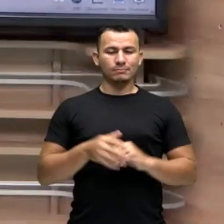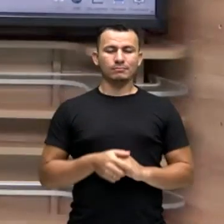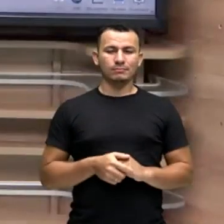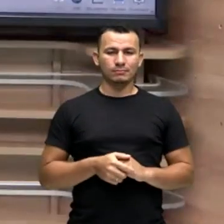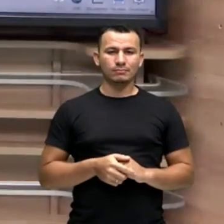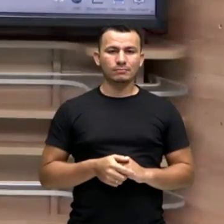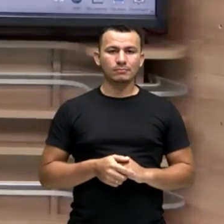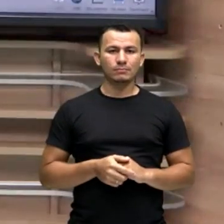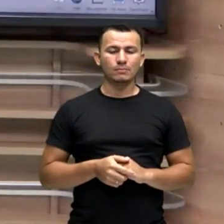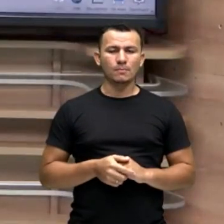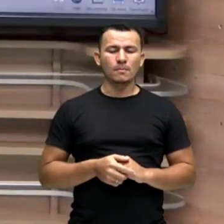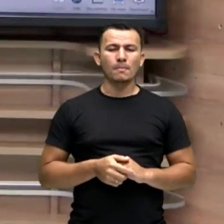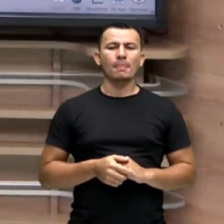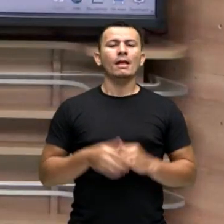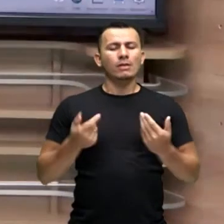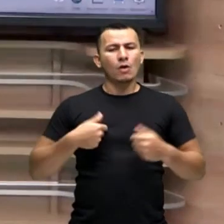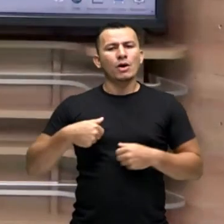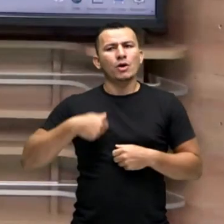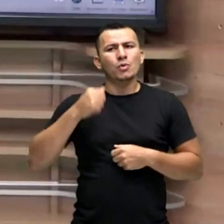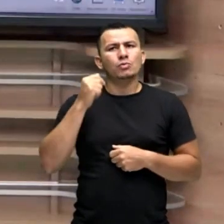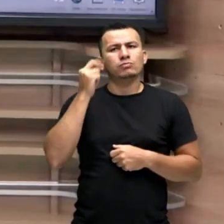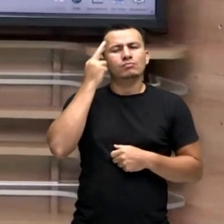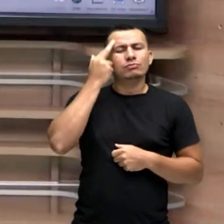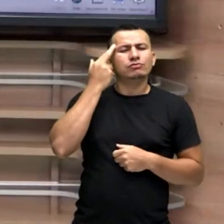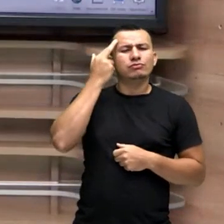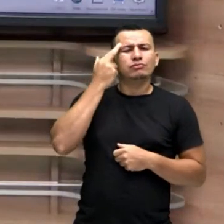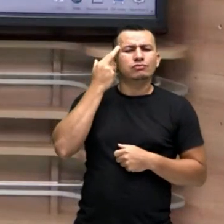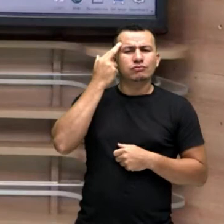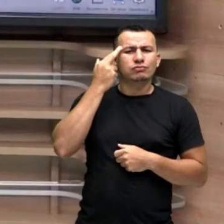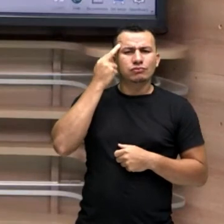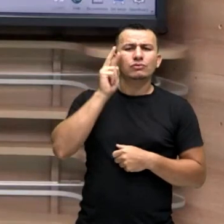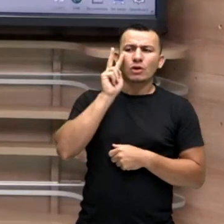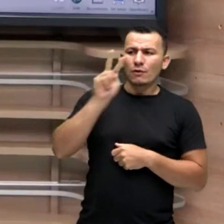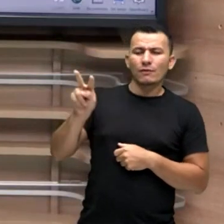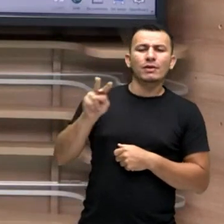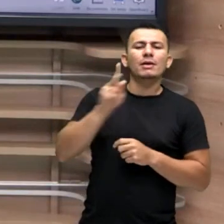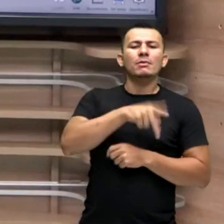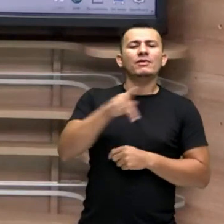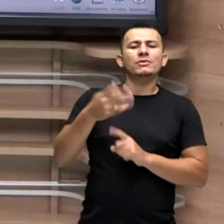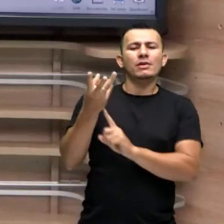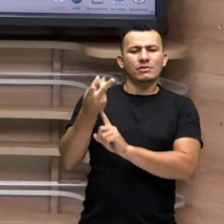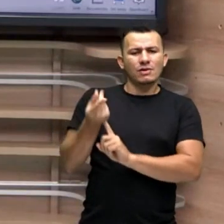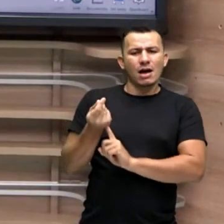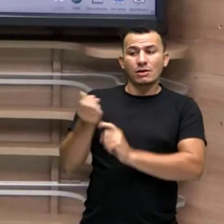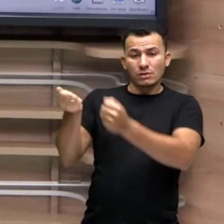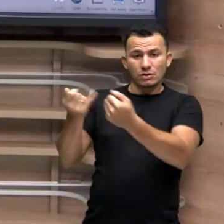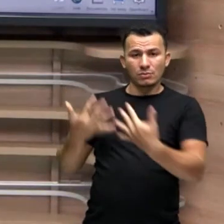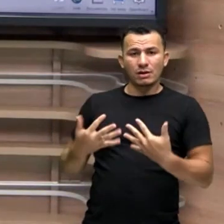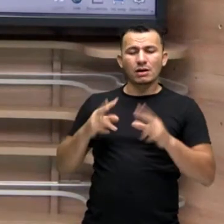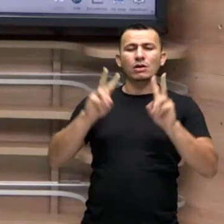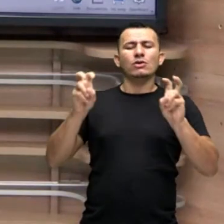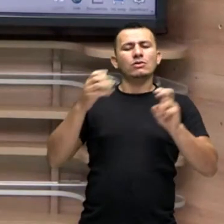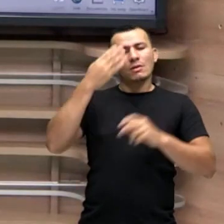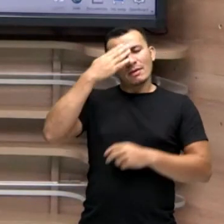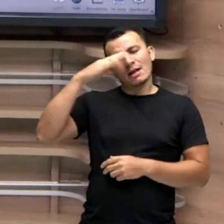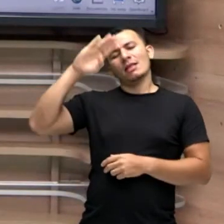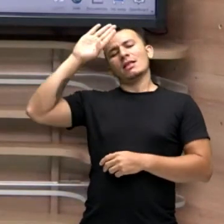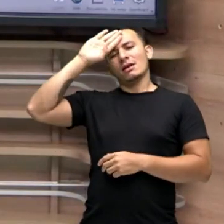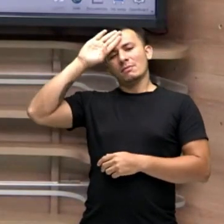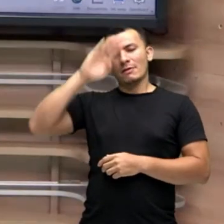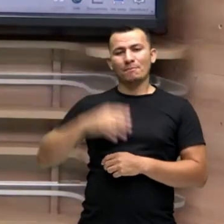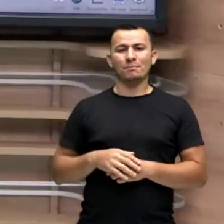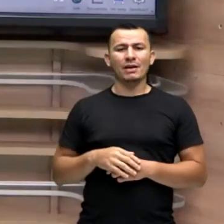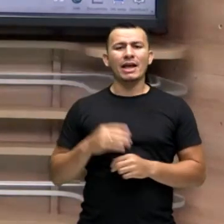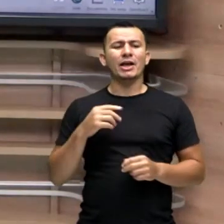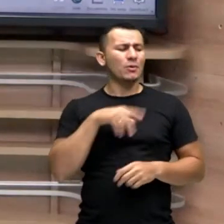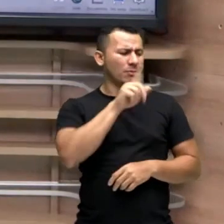pouco refletindo e vendo a uma professora de costura de artes neh falando sobre drama até falei com ela só